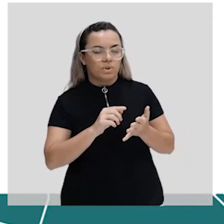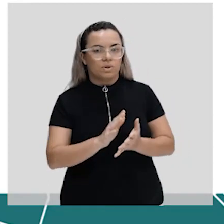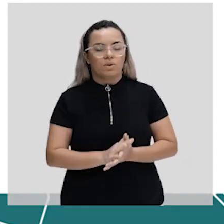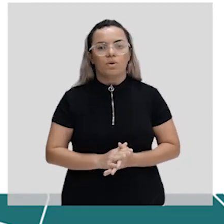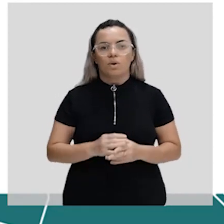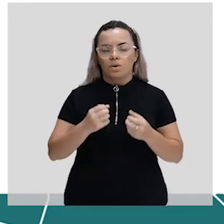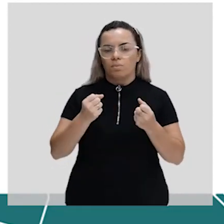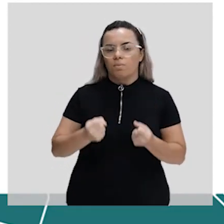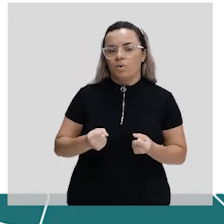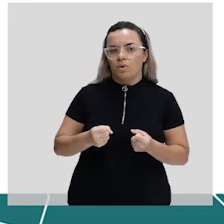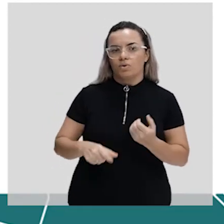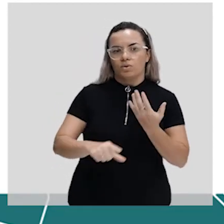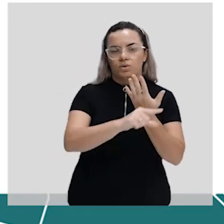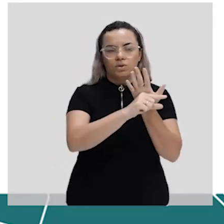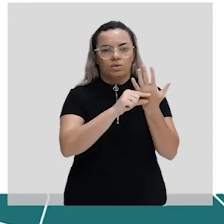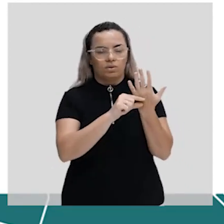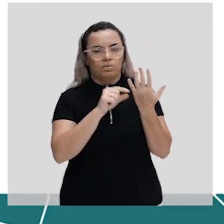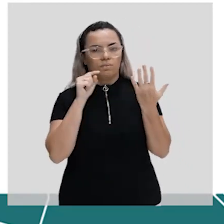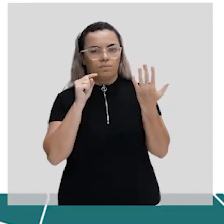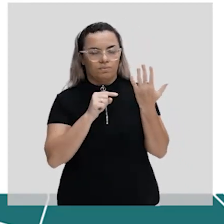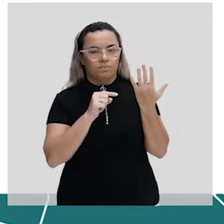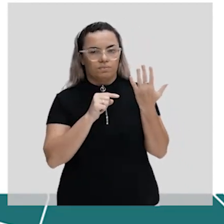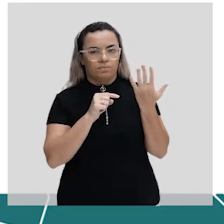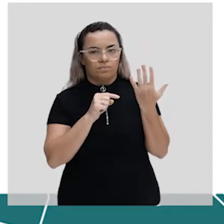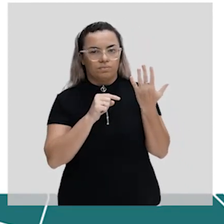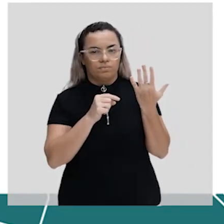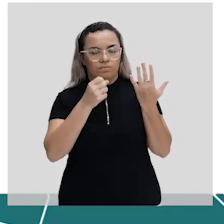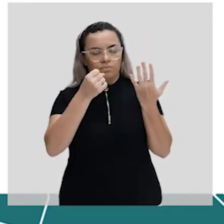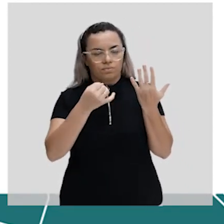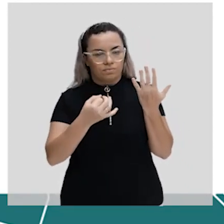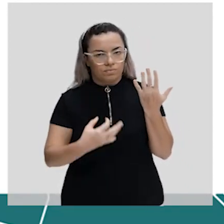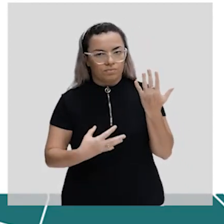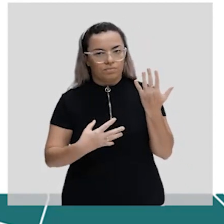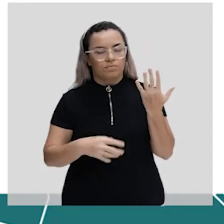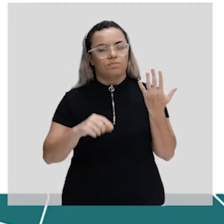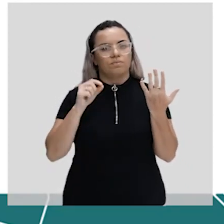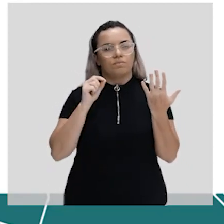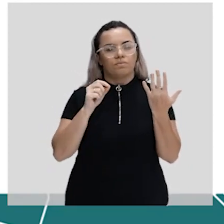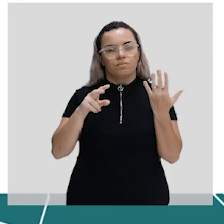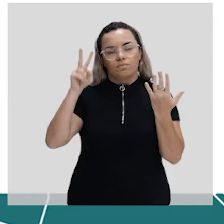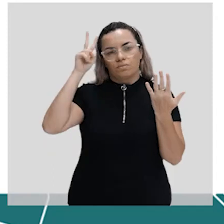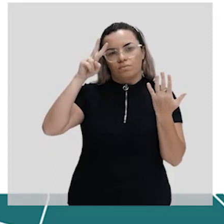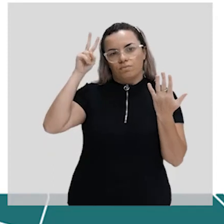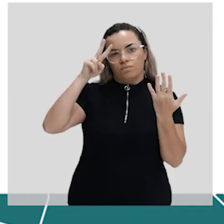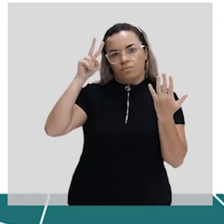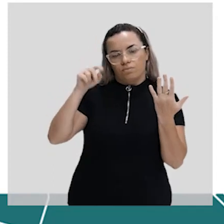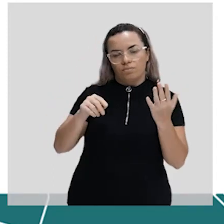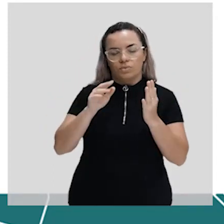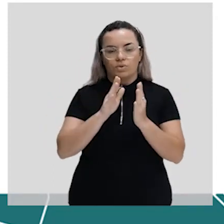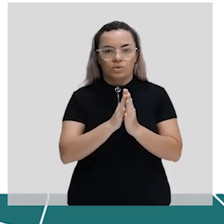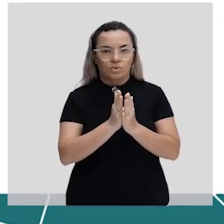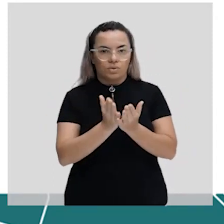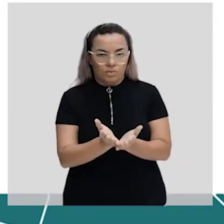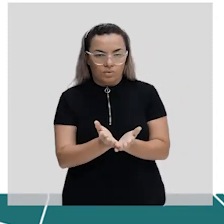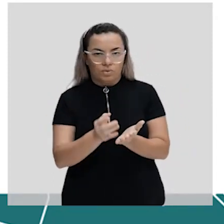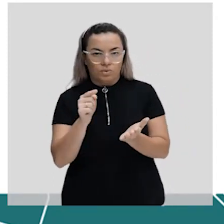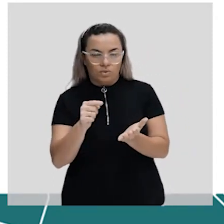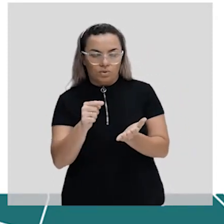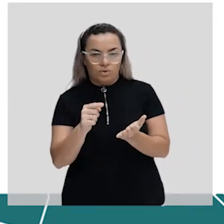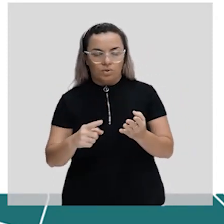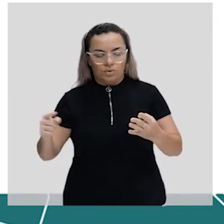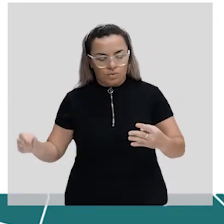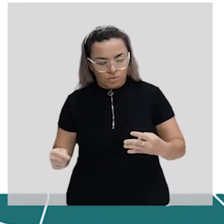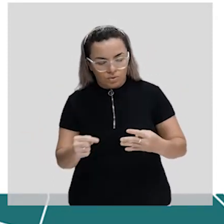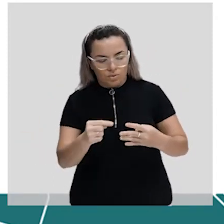do que o autor está falando. Lembrando, as obras simbolistas têm